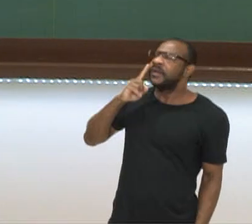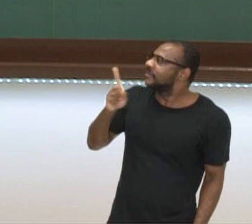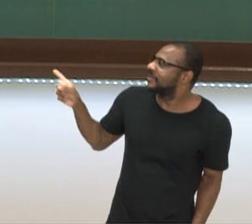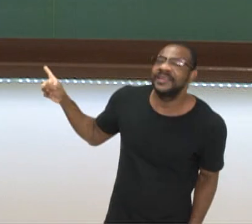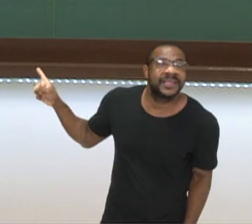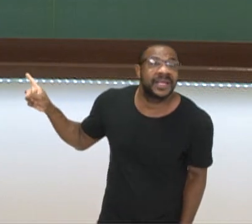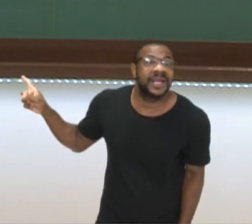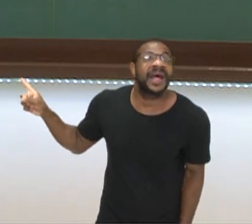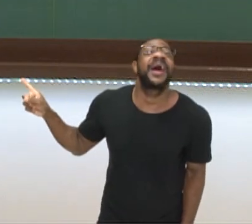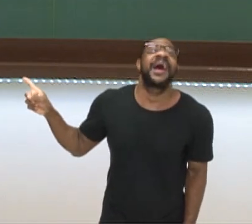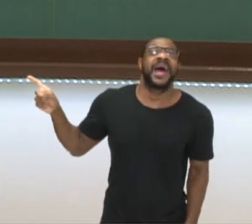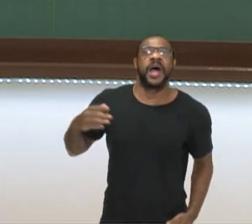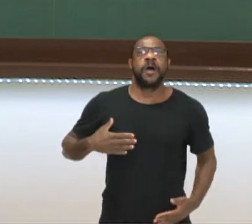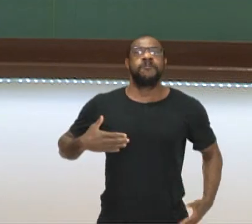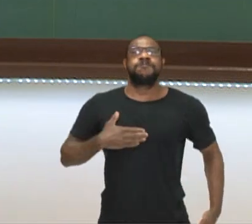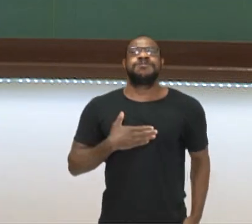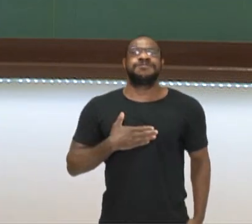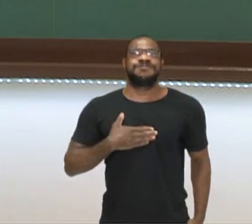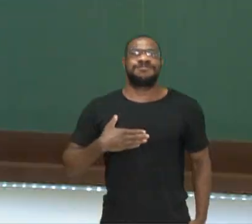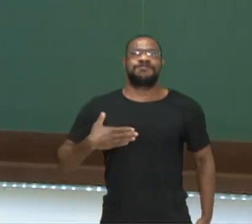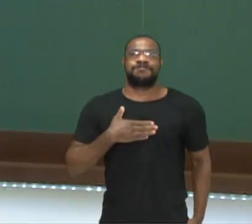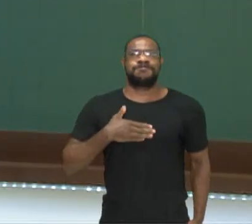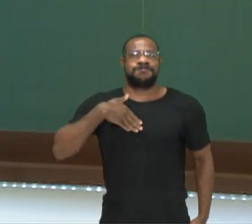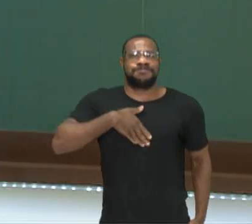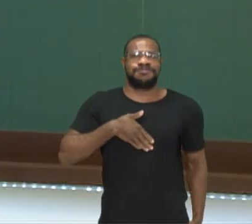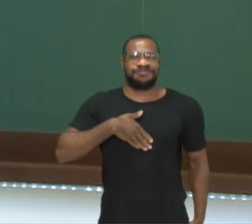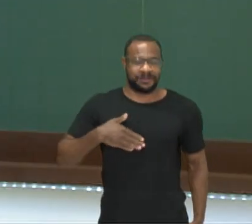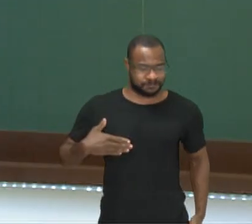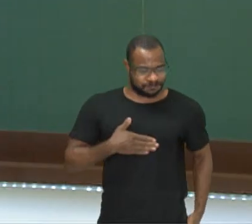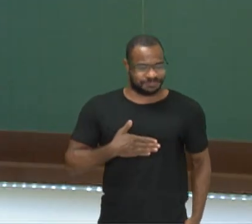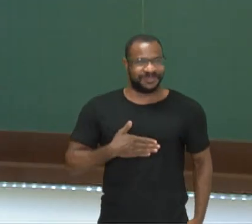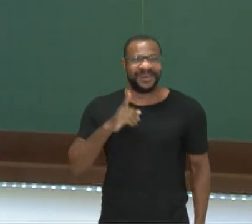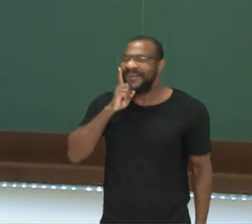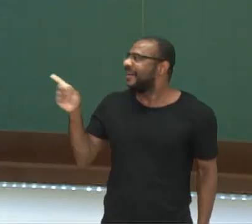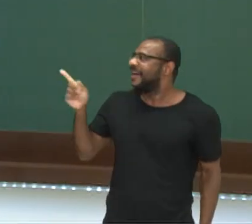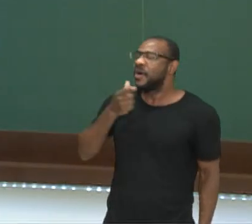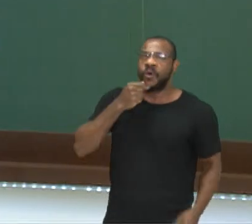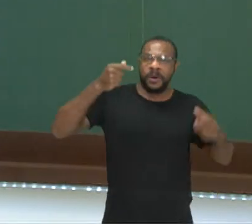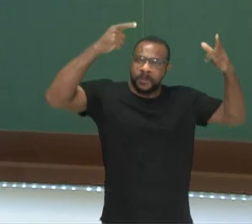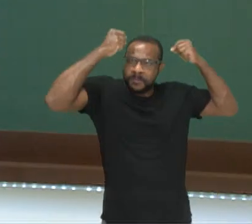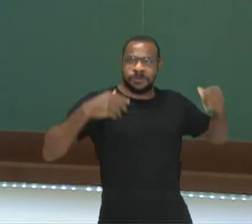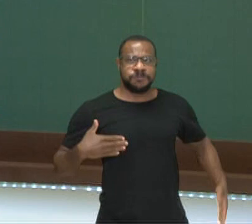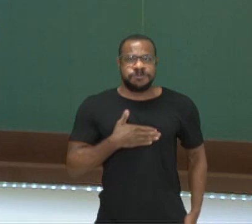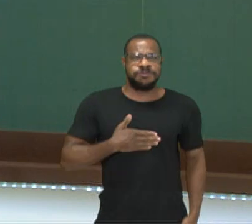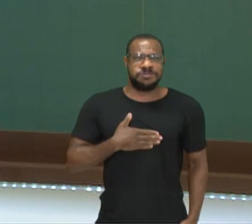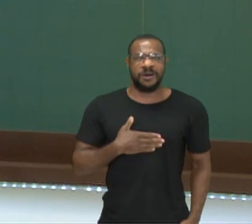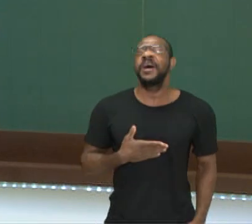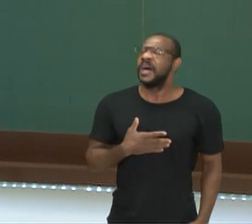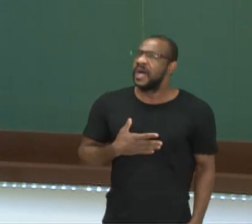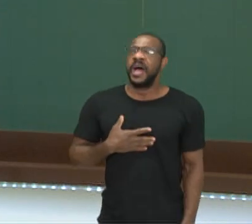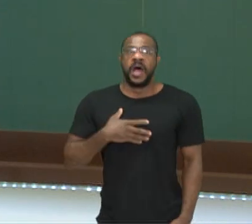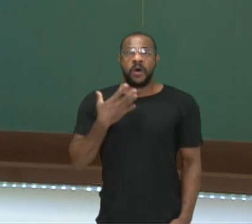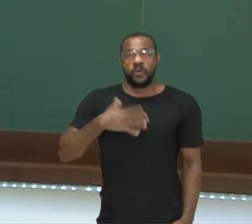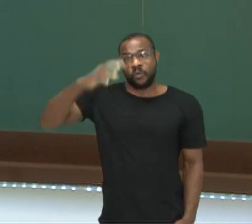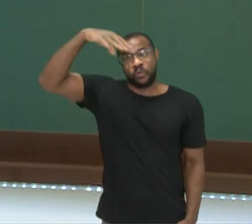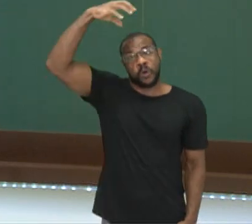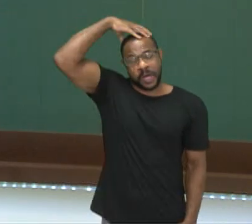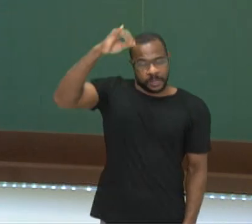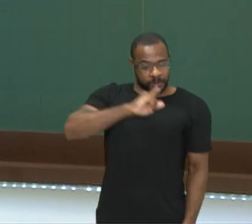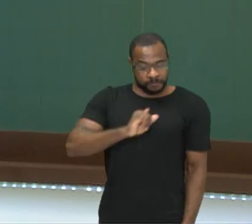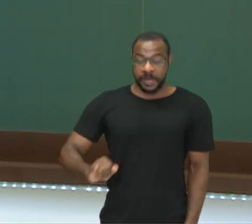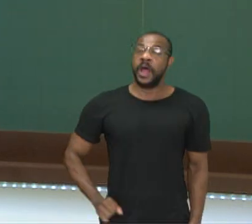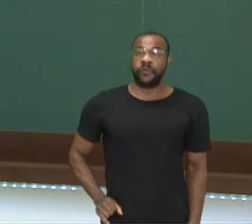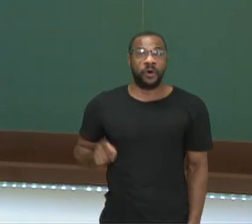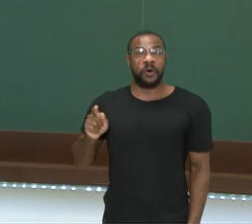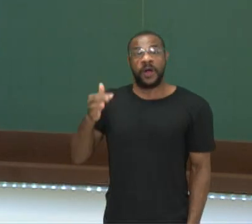o Napoleão Bonaparte. O Napoleão Bonaparte, ele vai ser um grande imperador da França, isso logo